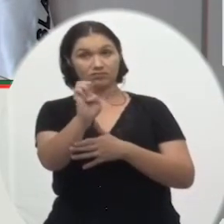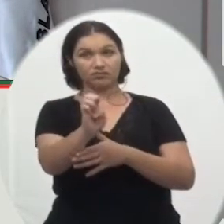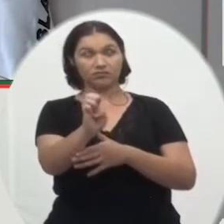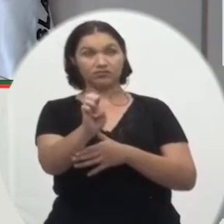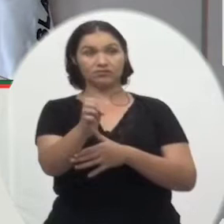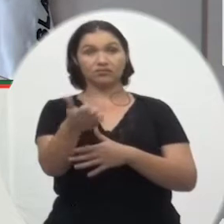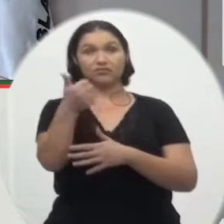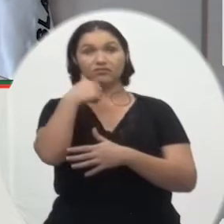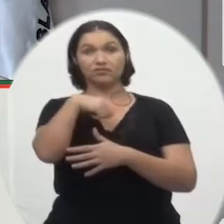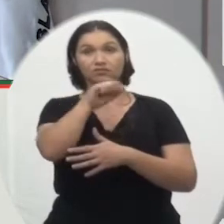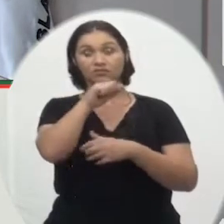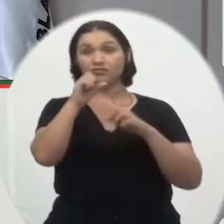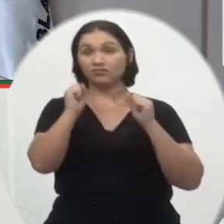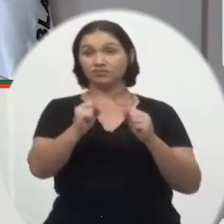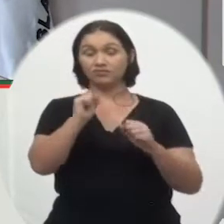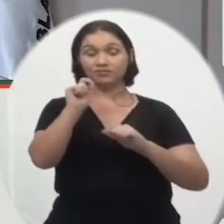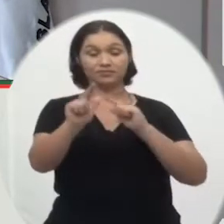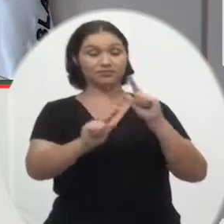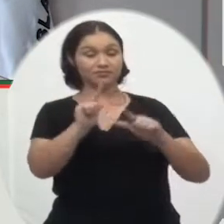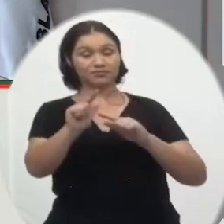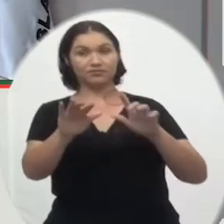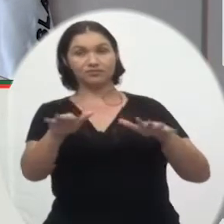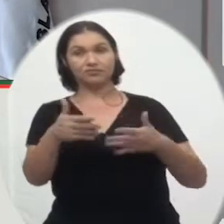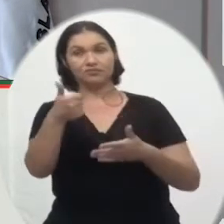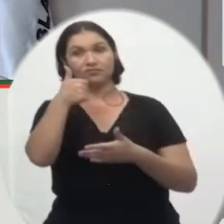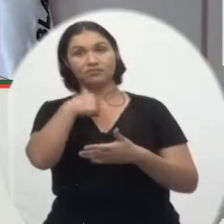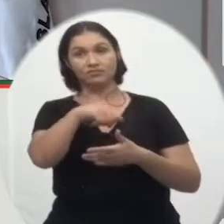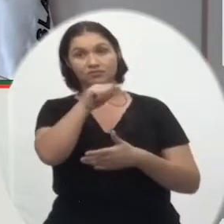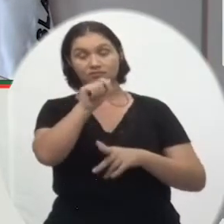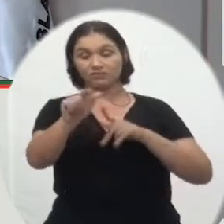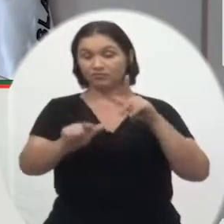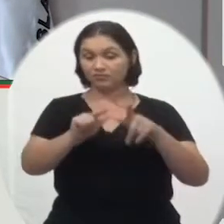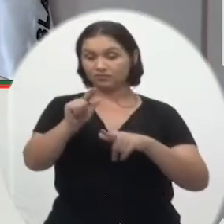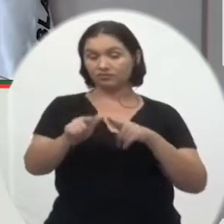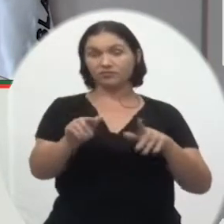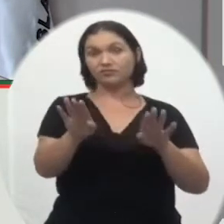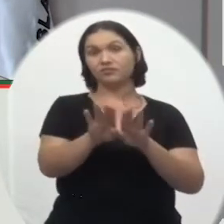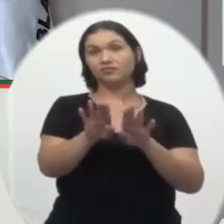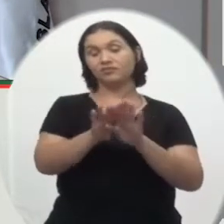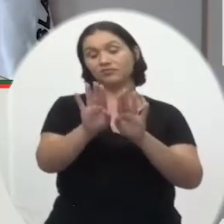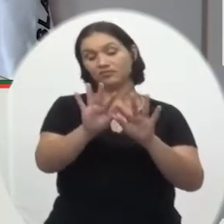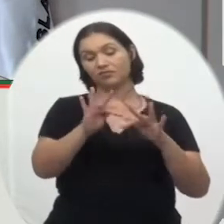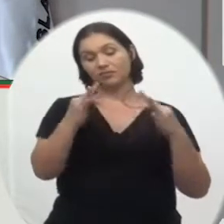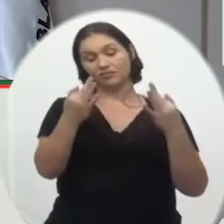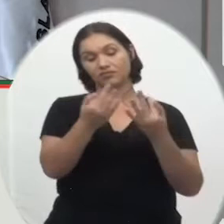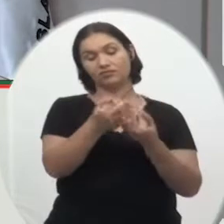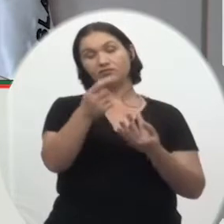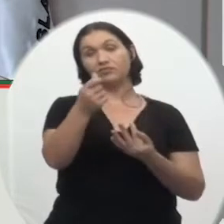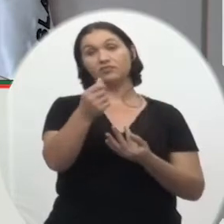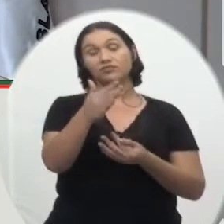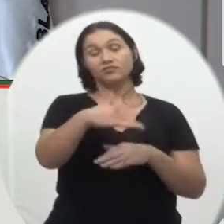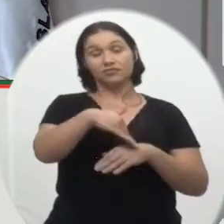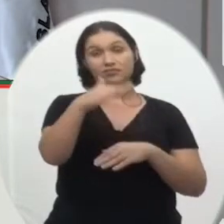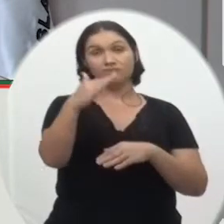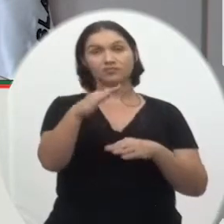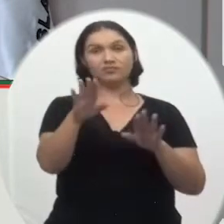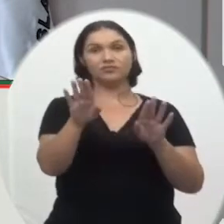o vereador Edson Aurélio falou. Então, são mais mães trabalhando, mais renda para a família, enfim,